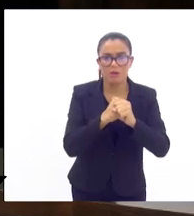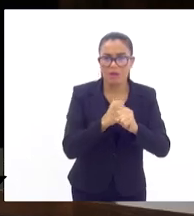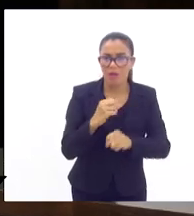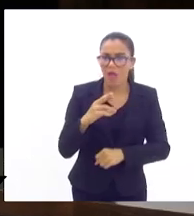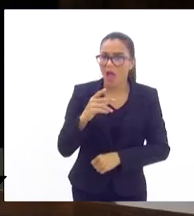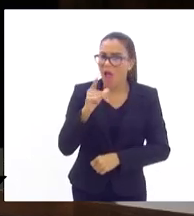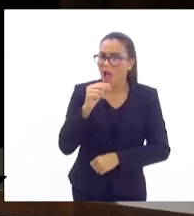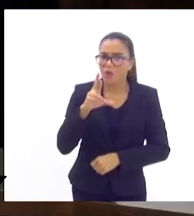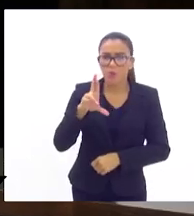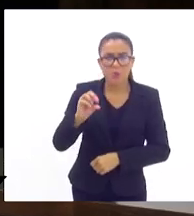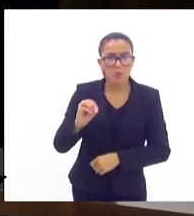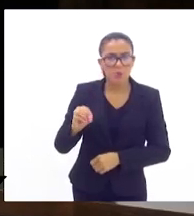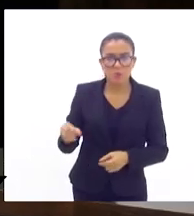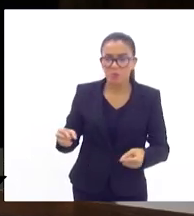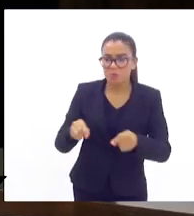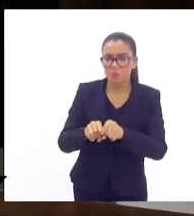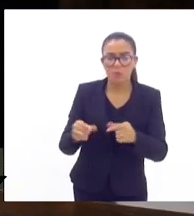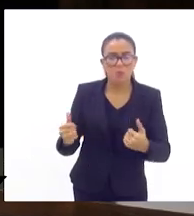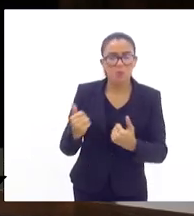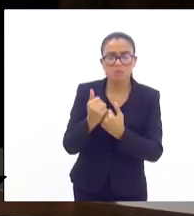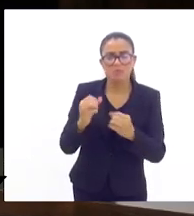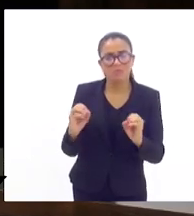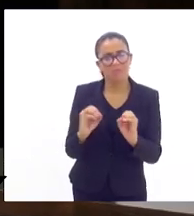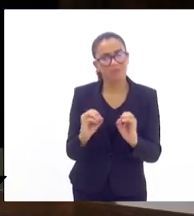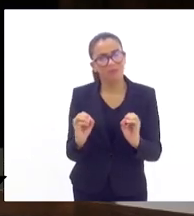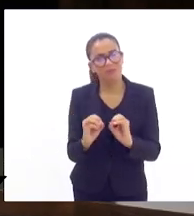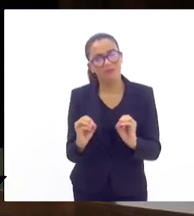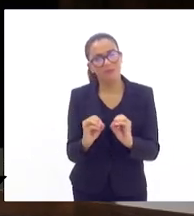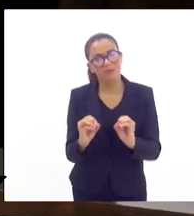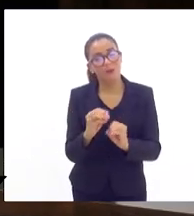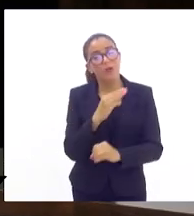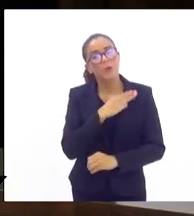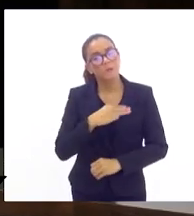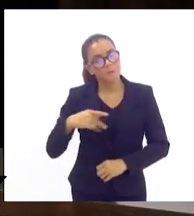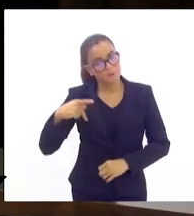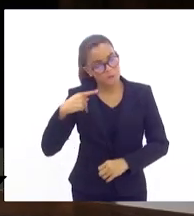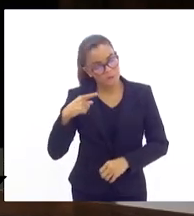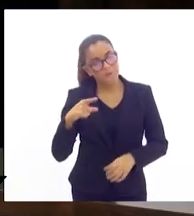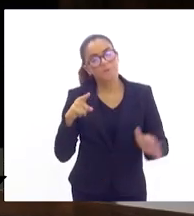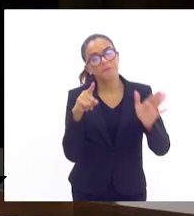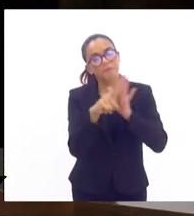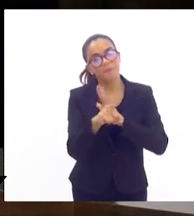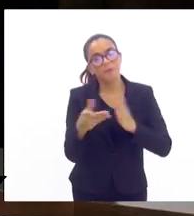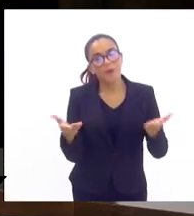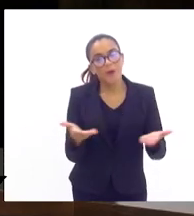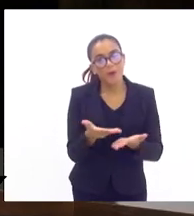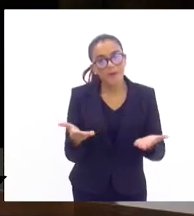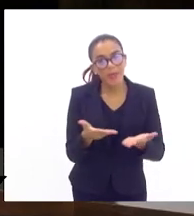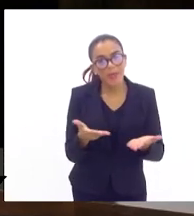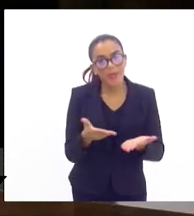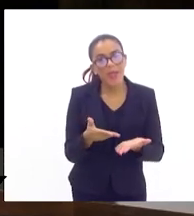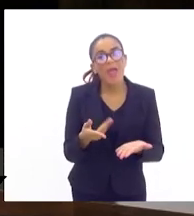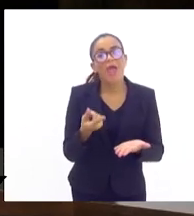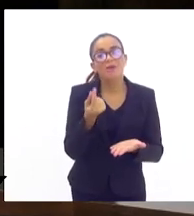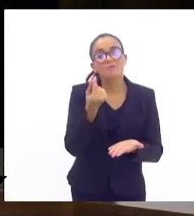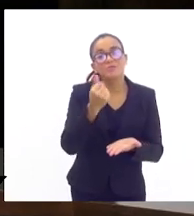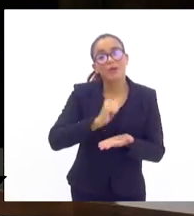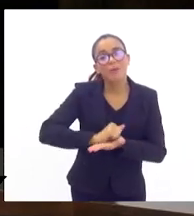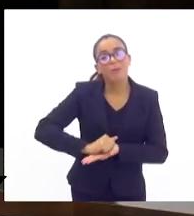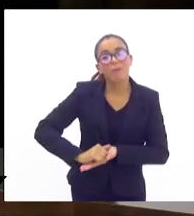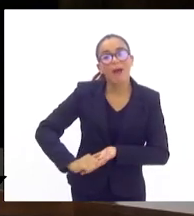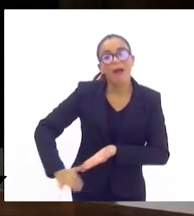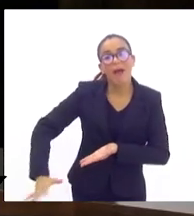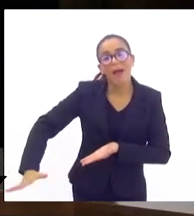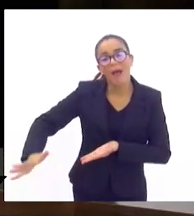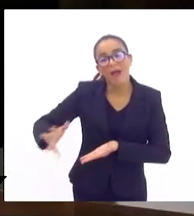correspondeu, não entrou junto. E aí, o que o Ministério Público está questionando lá agora é o desperdício do dinheiro público. Porque